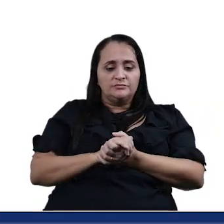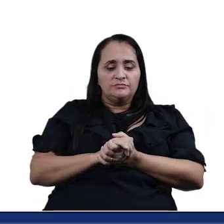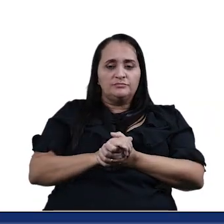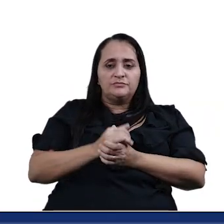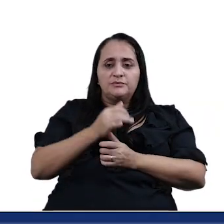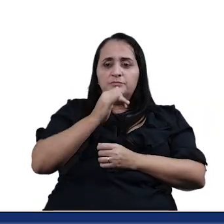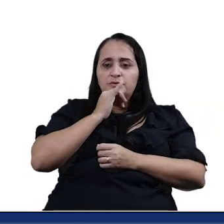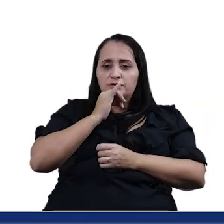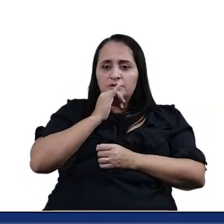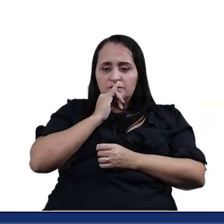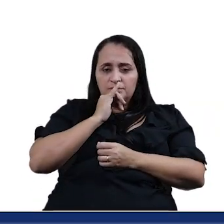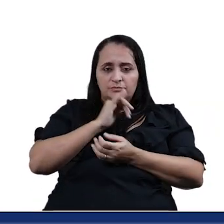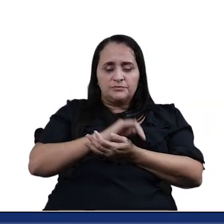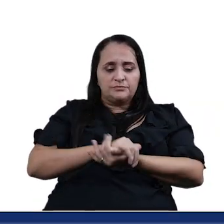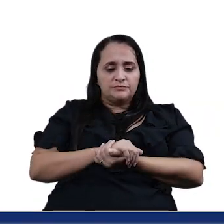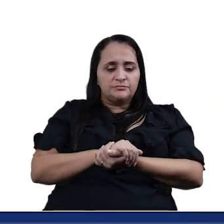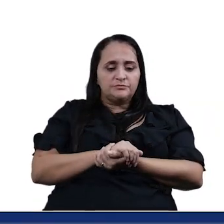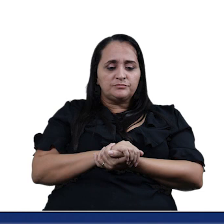Por exemplo,